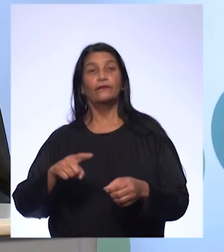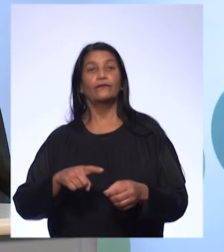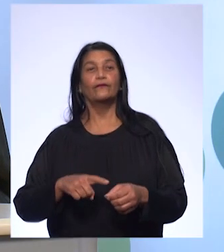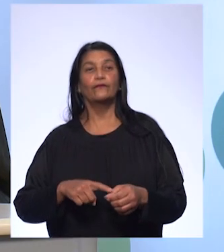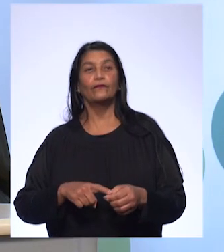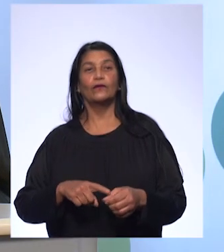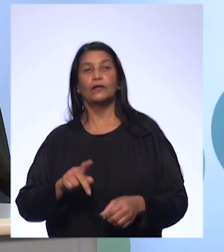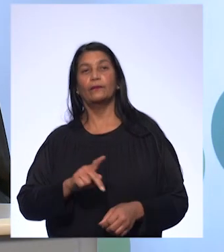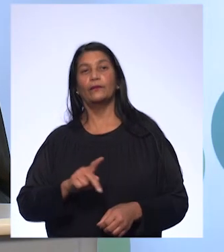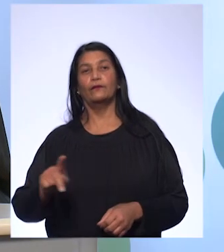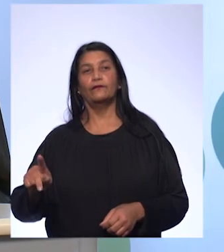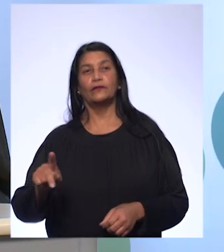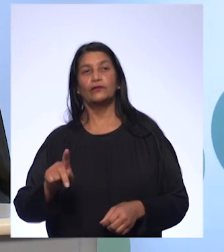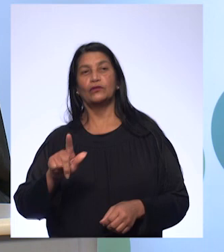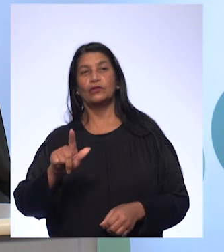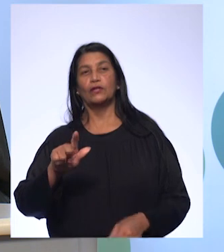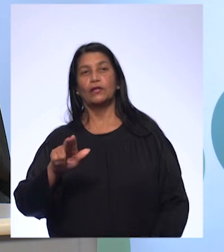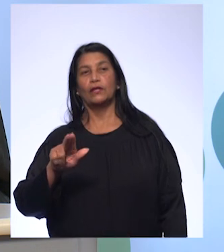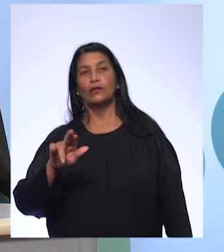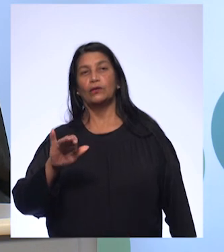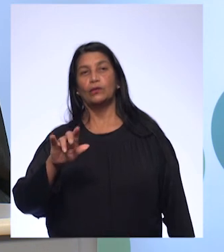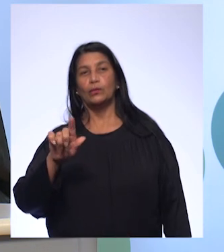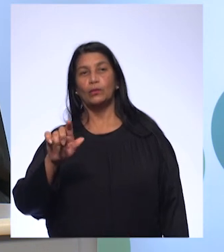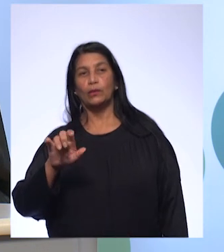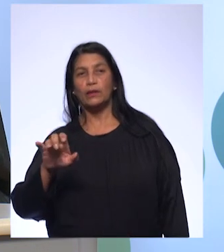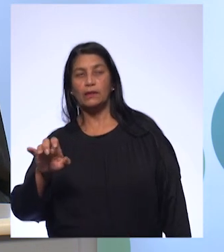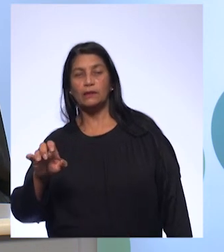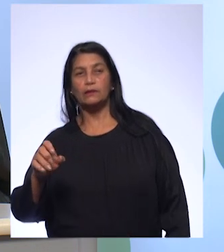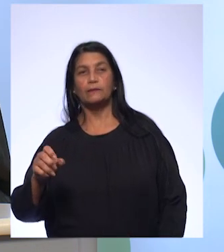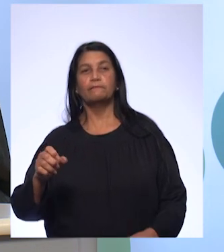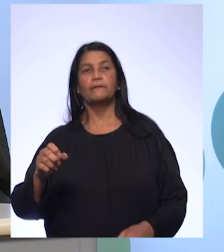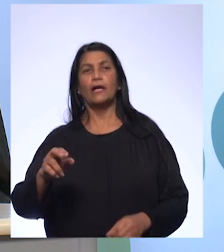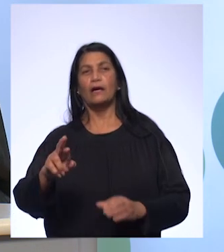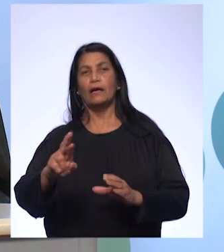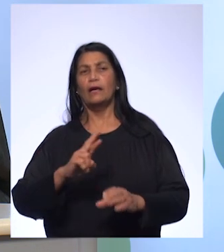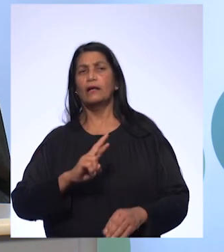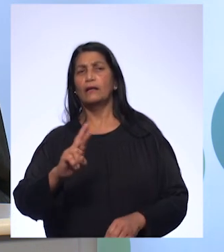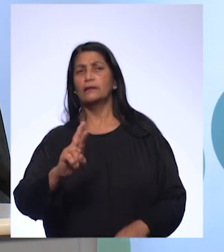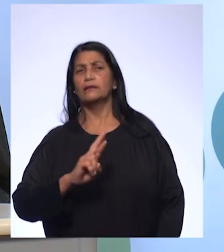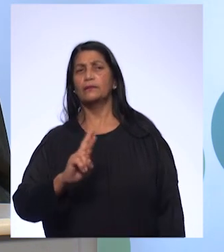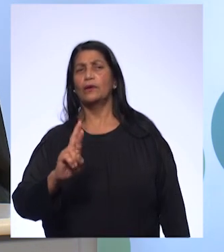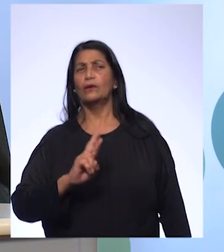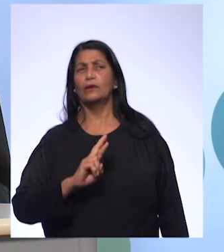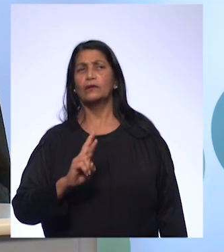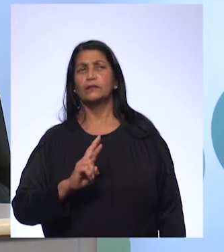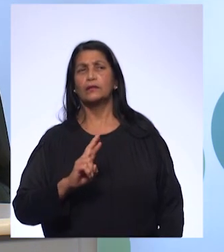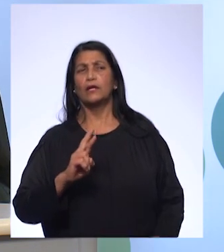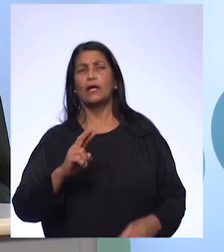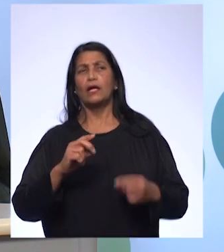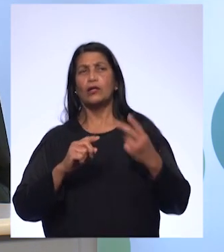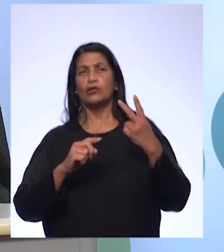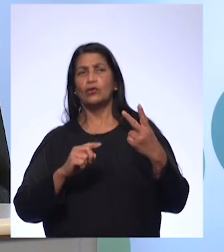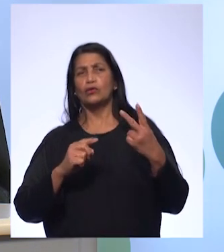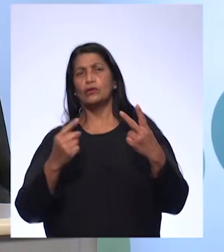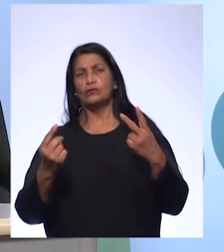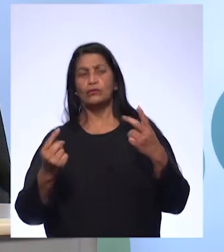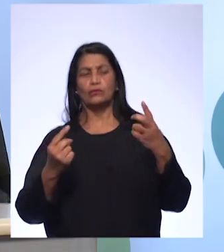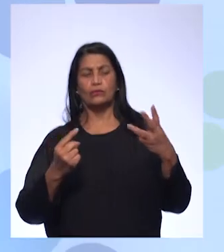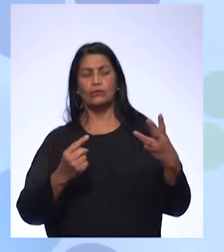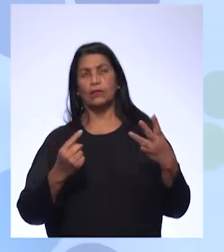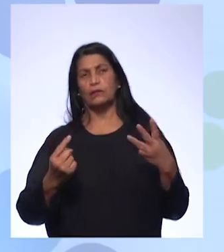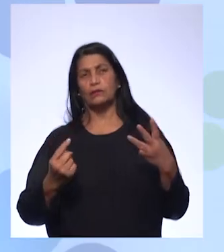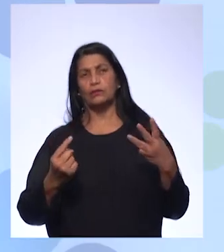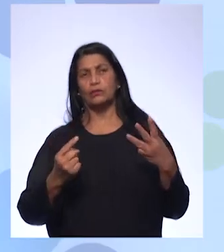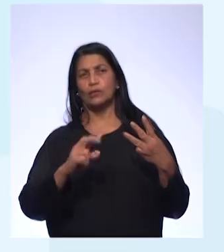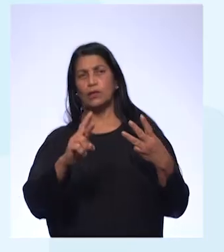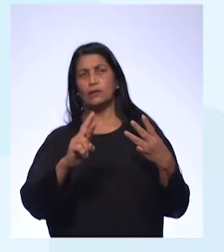Voltamos, professora Luíse, deu uma variada aqui, mas a maioria dos estudantes estão colocando 2131. Vamos dar uma olhadinha